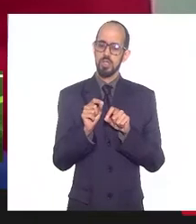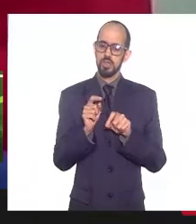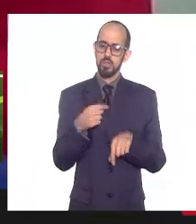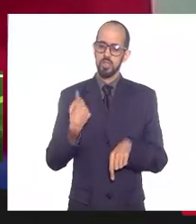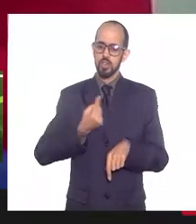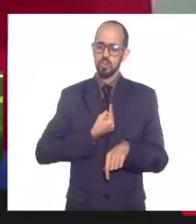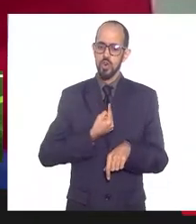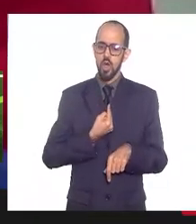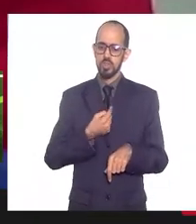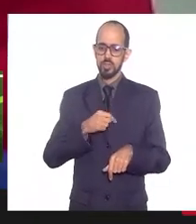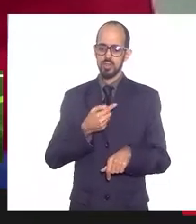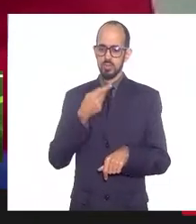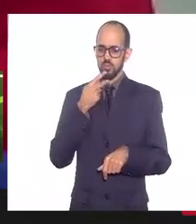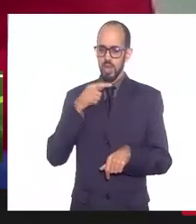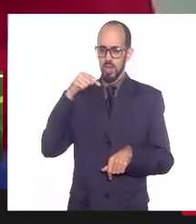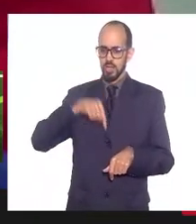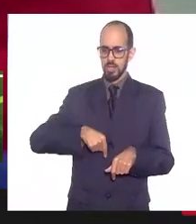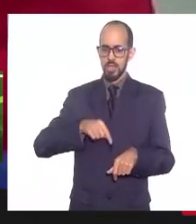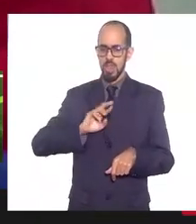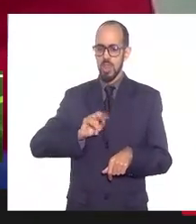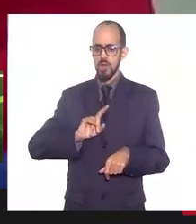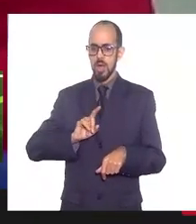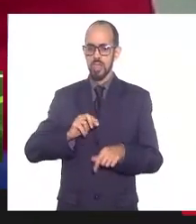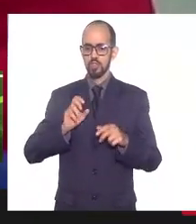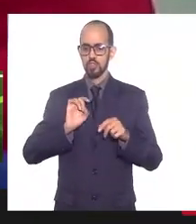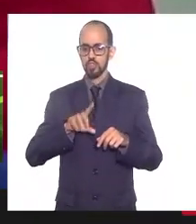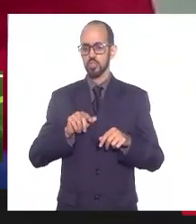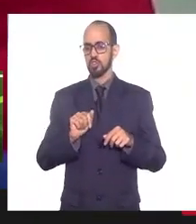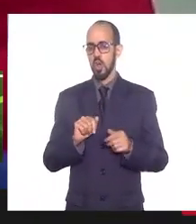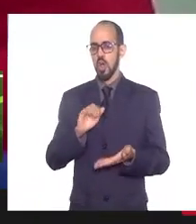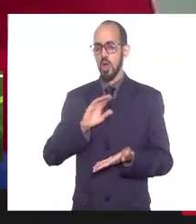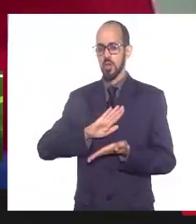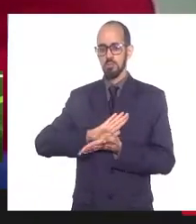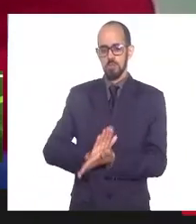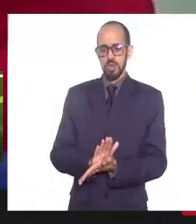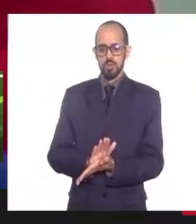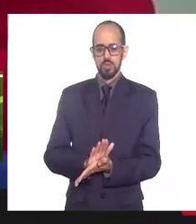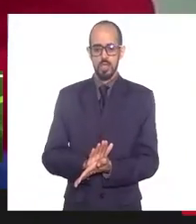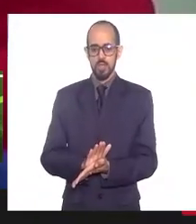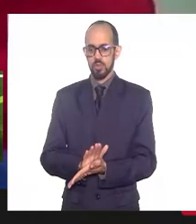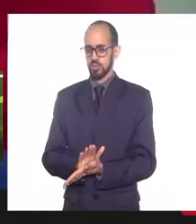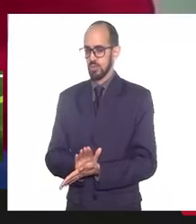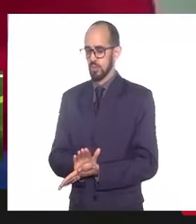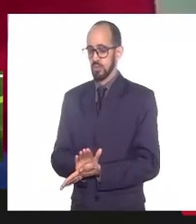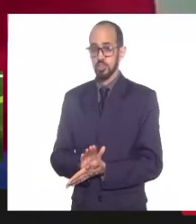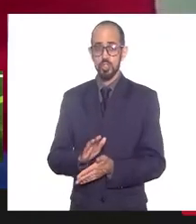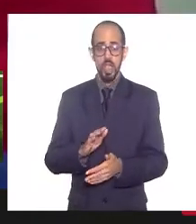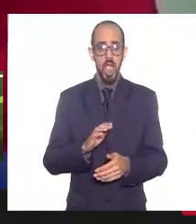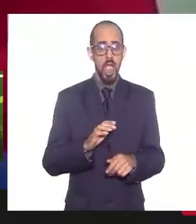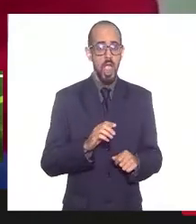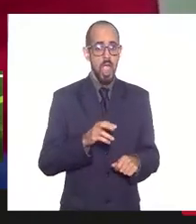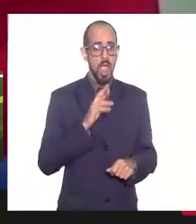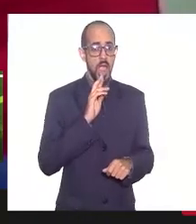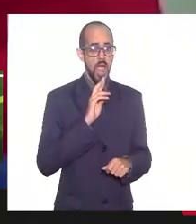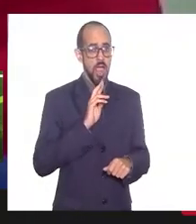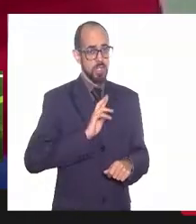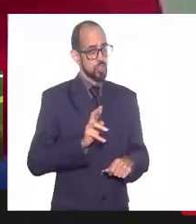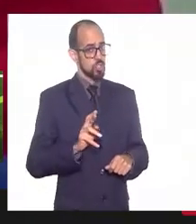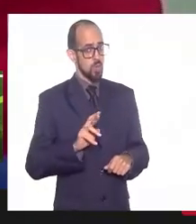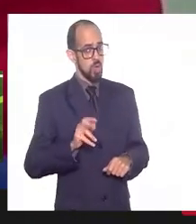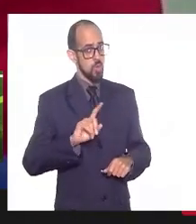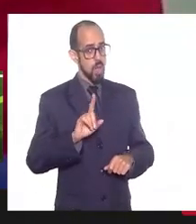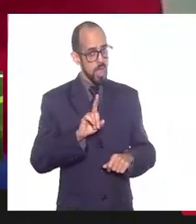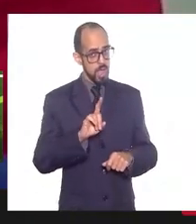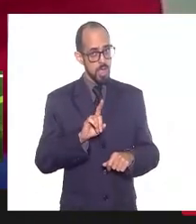aqui não é apenas, né, de intolerância religiosa, e nós já dissemos aqui que o termo adequado